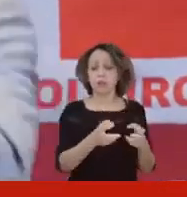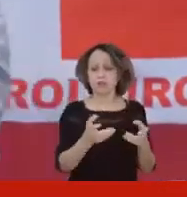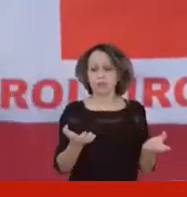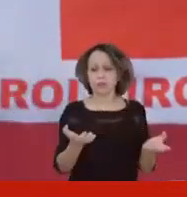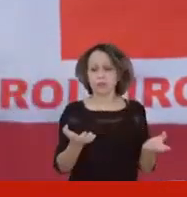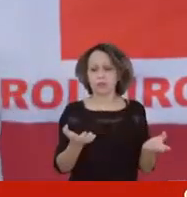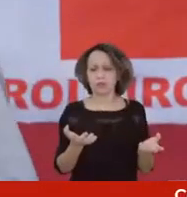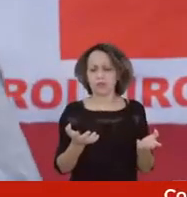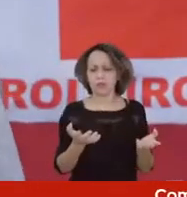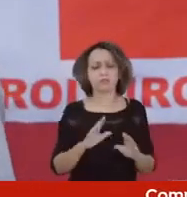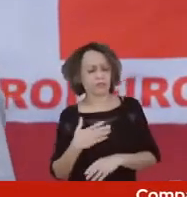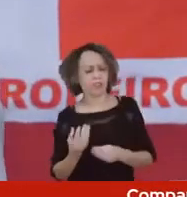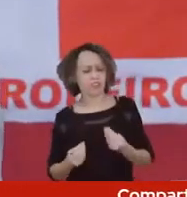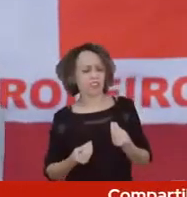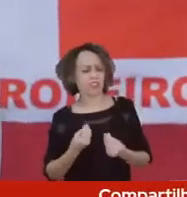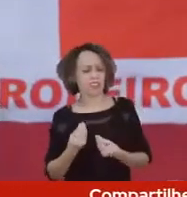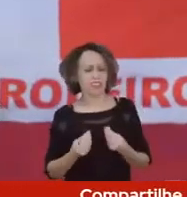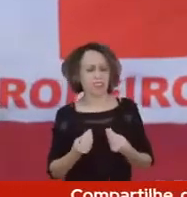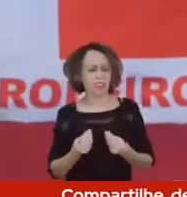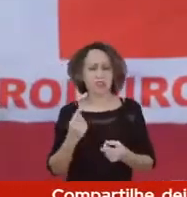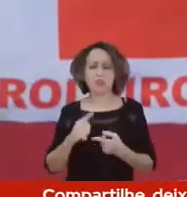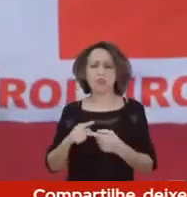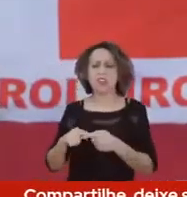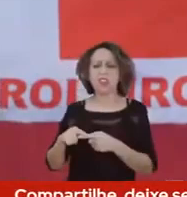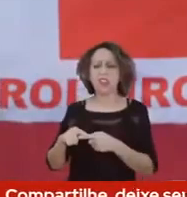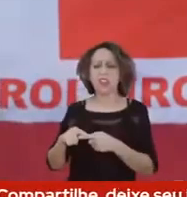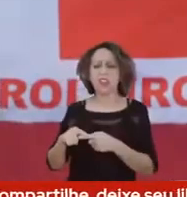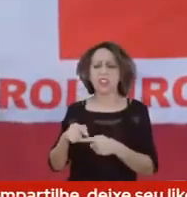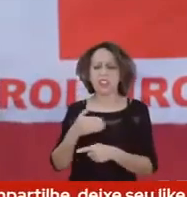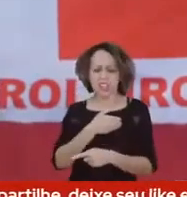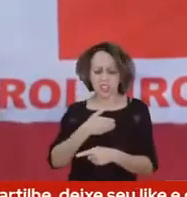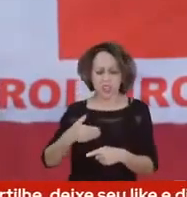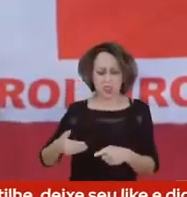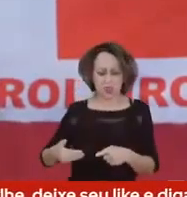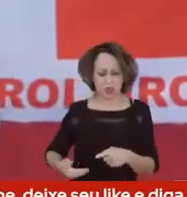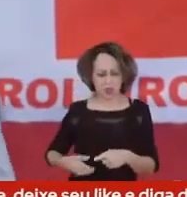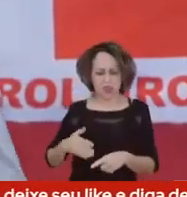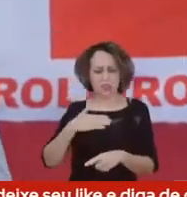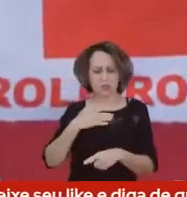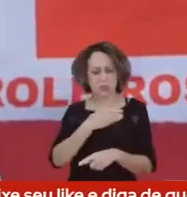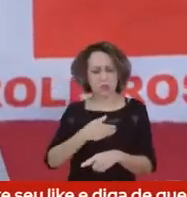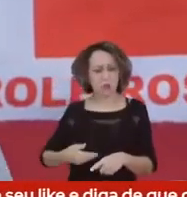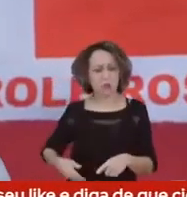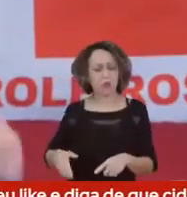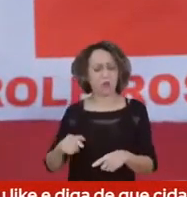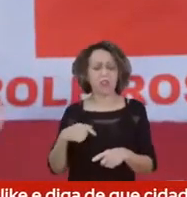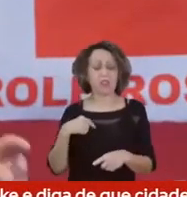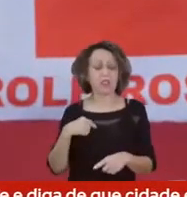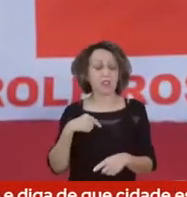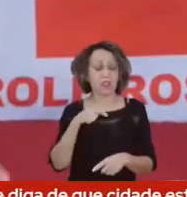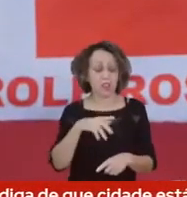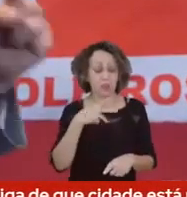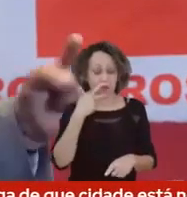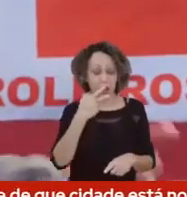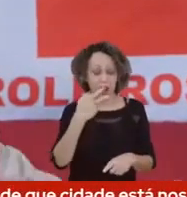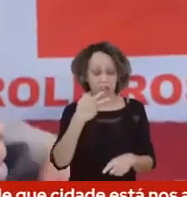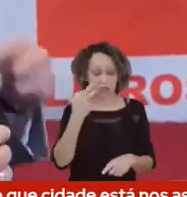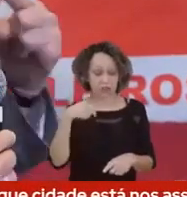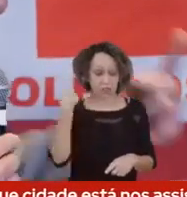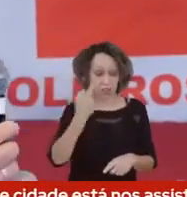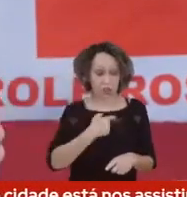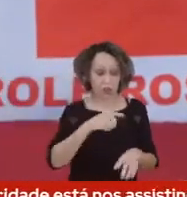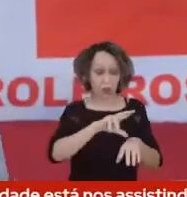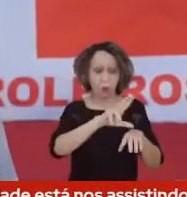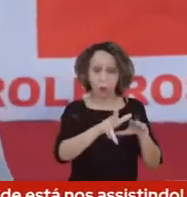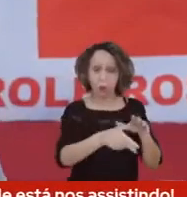eles dizem que roubava a Petrobras, que nós fizemos a mais importante capitalização da Petrobras, a mais importante descoberta